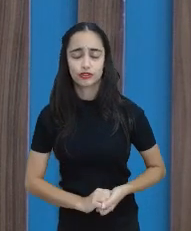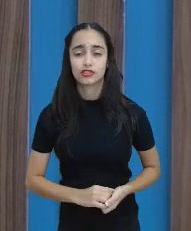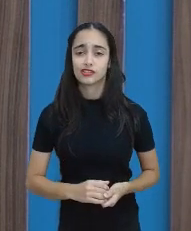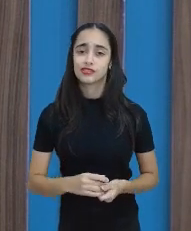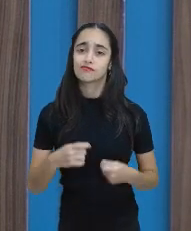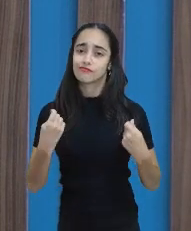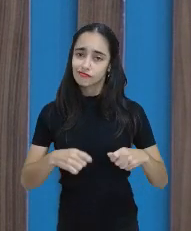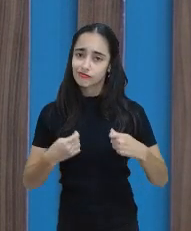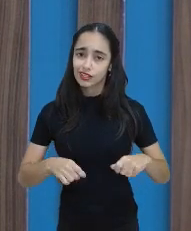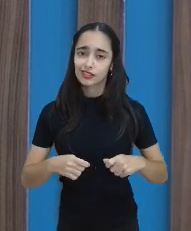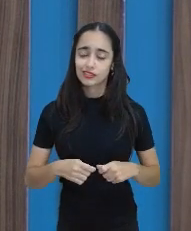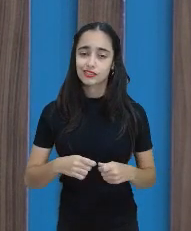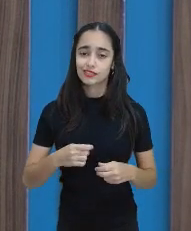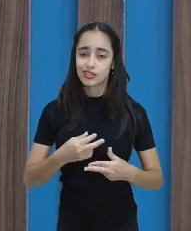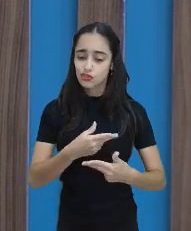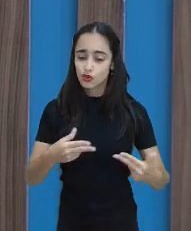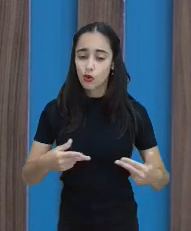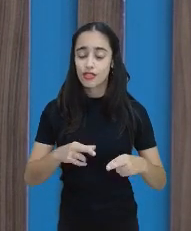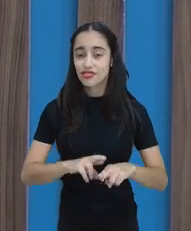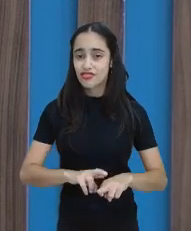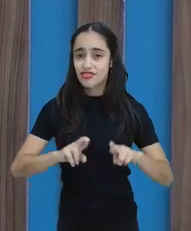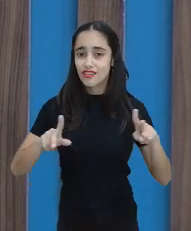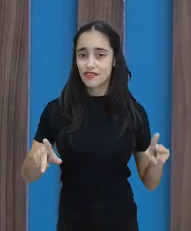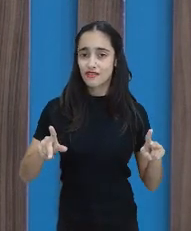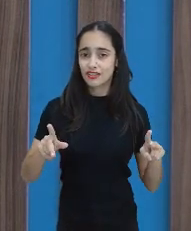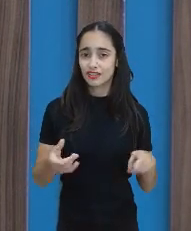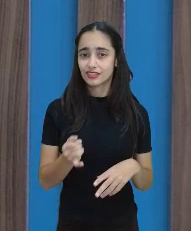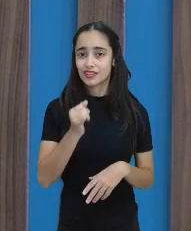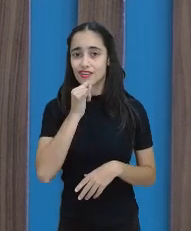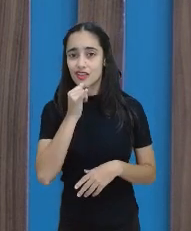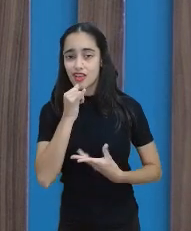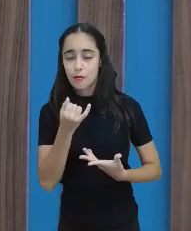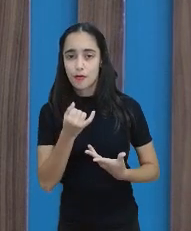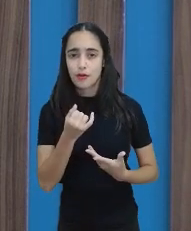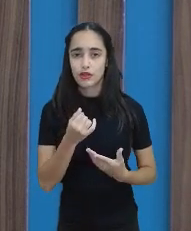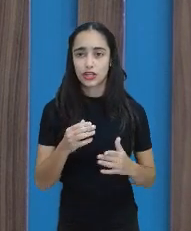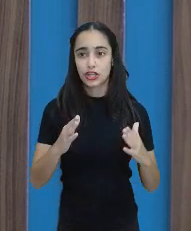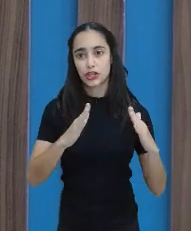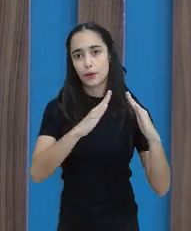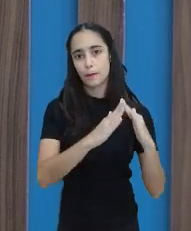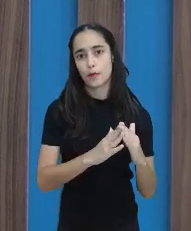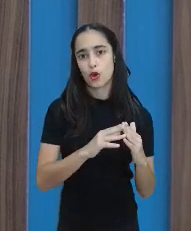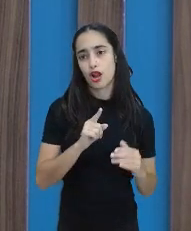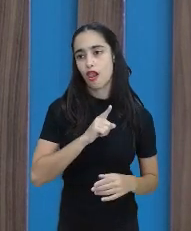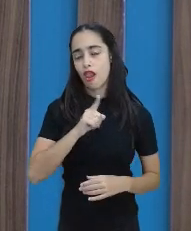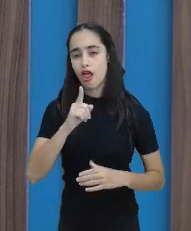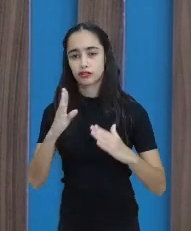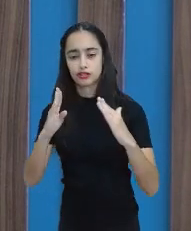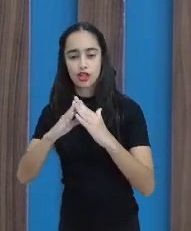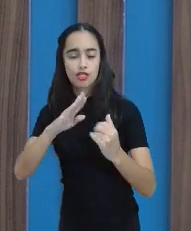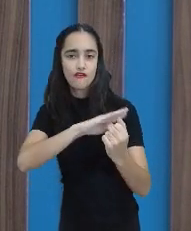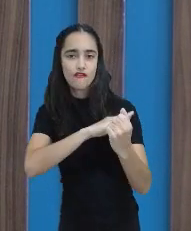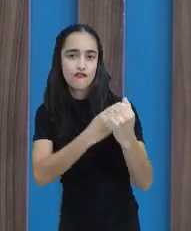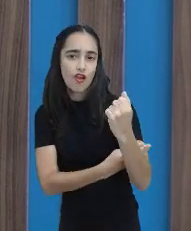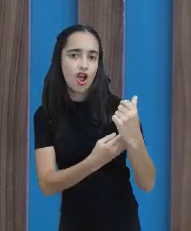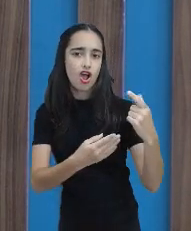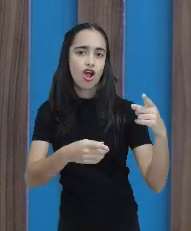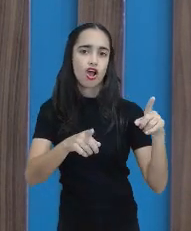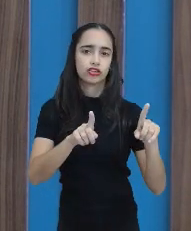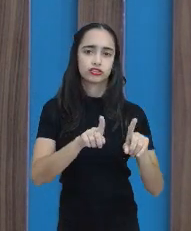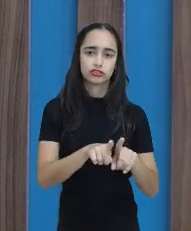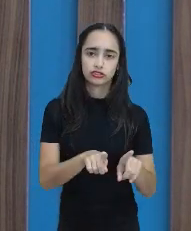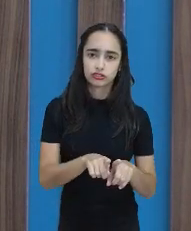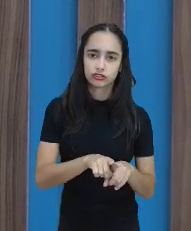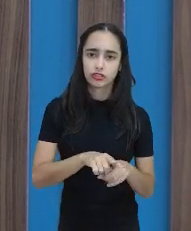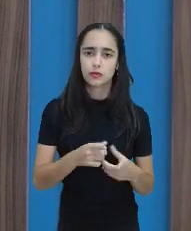diferentes, né? Diferentes de quem mora em Casa Forte, né? Poço da Panela, ali 17 de